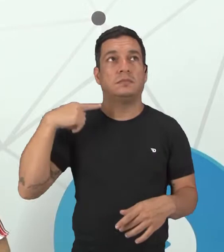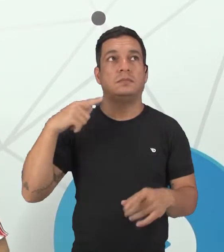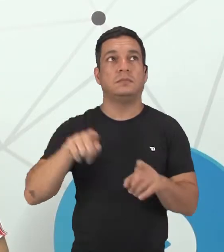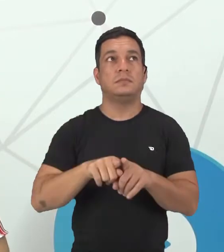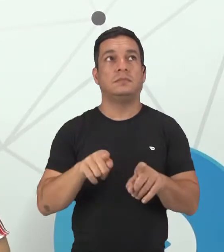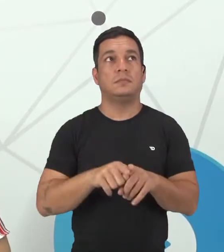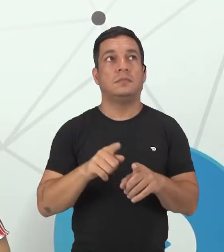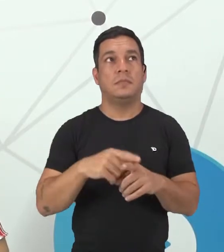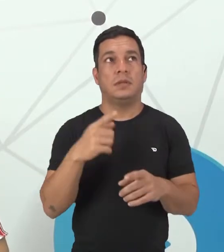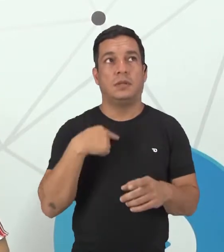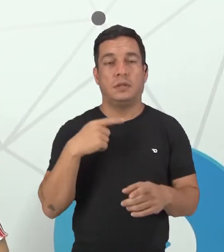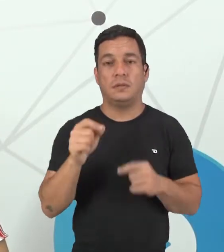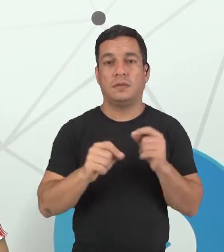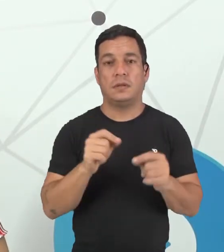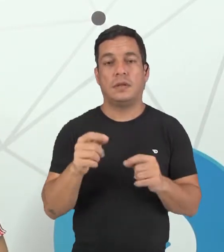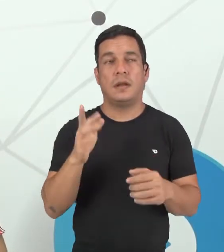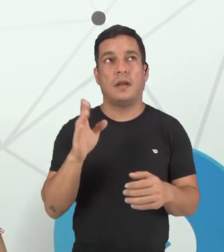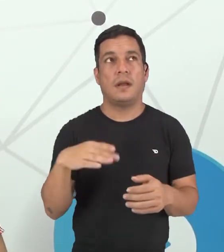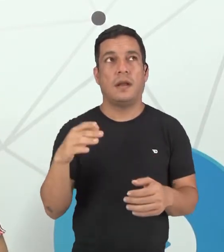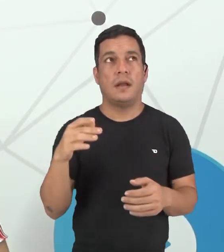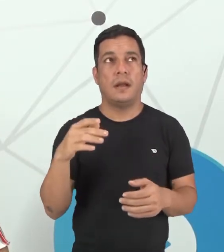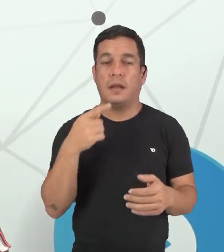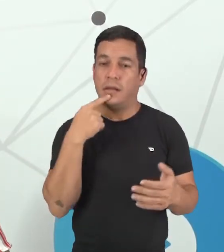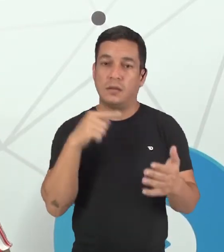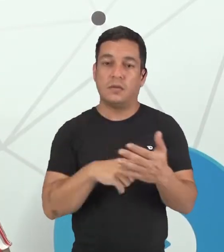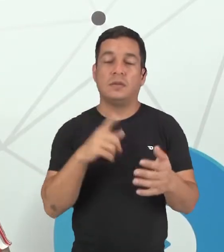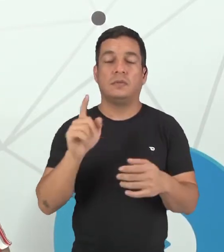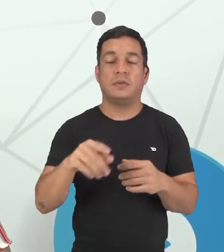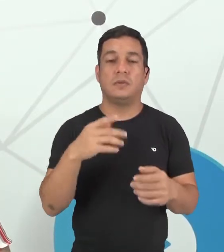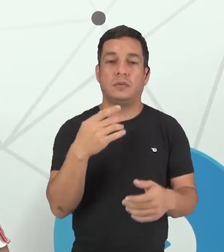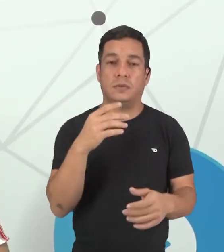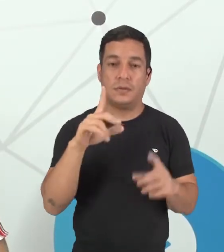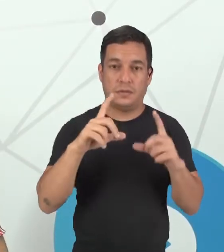também, recebe denúncias por meio do Instagram,